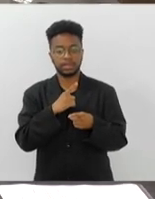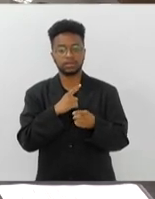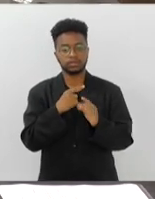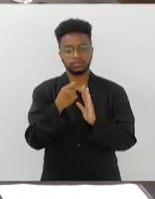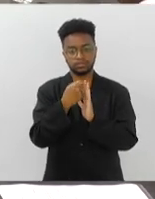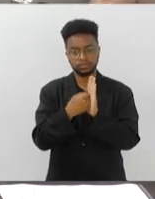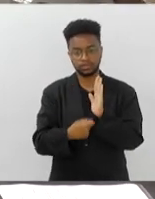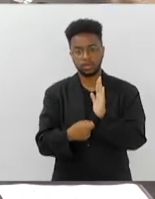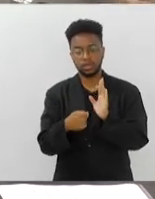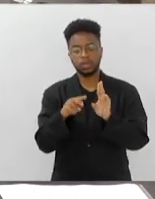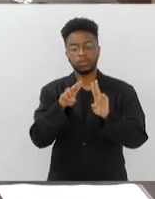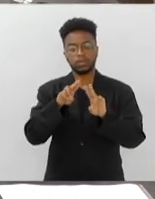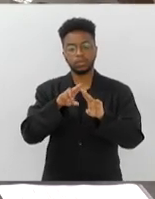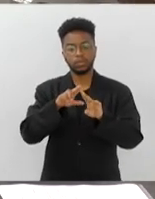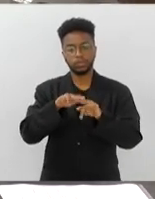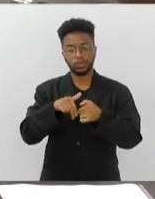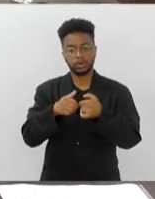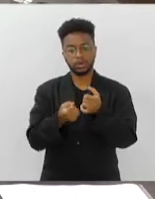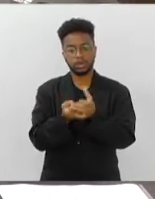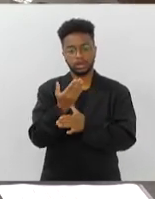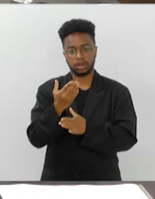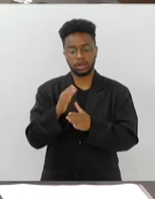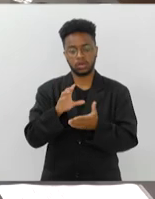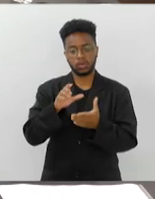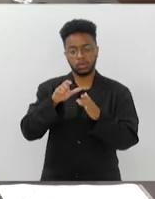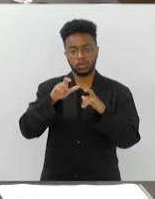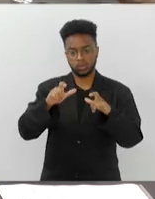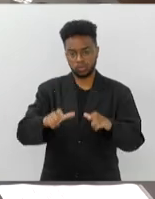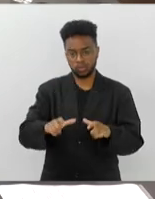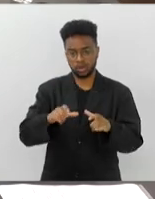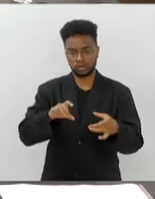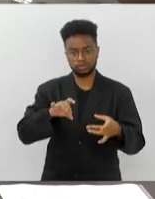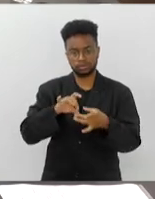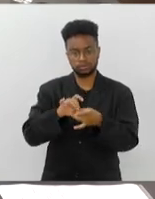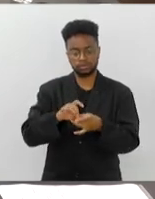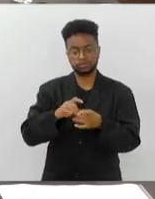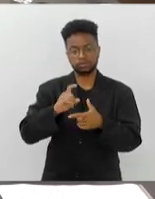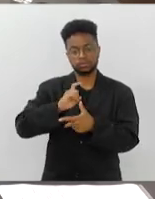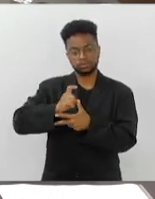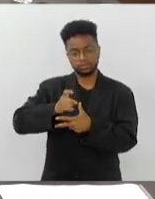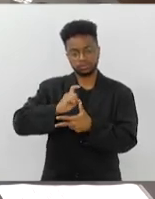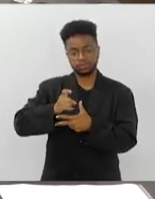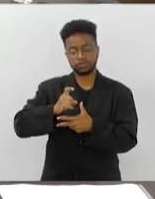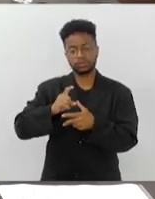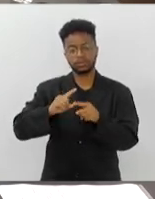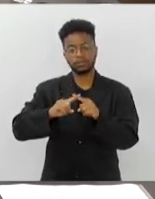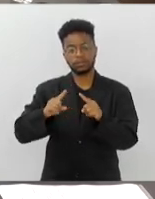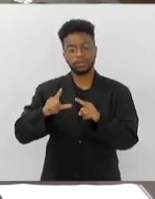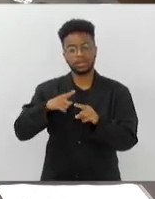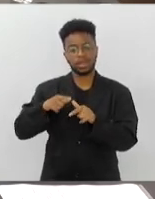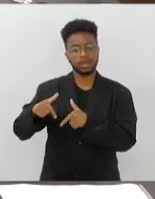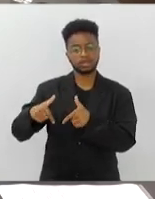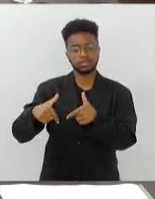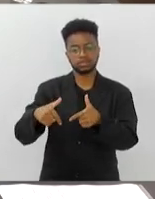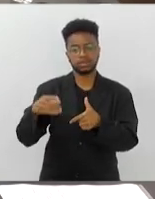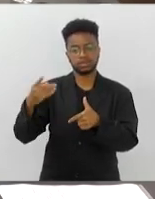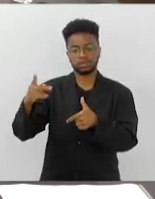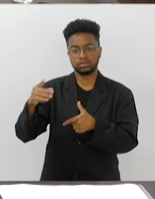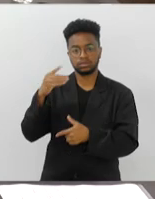decorrente da criação de um órgão na estrutura do Poder Executivo por iniciativa de uma parlamentar.